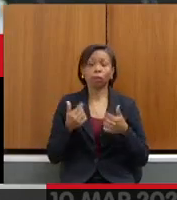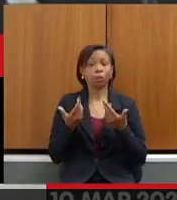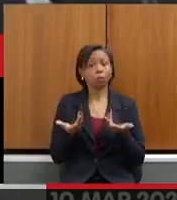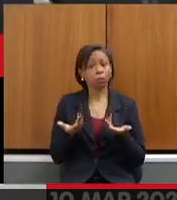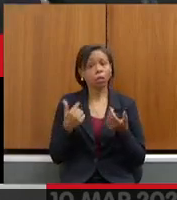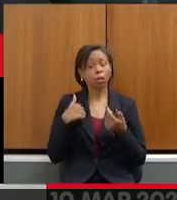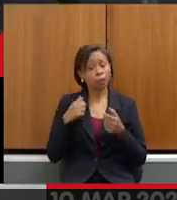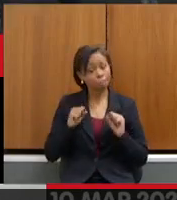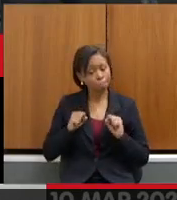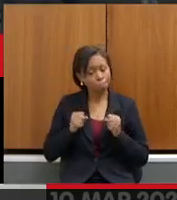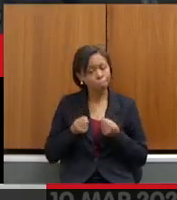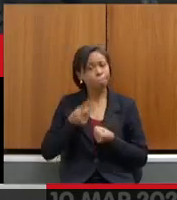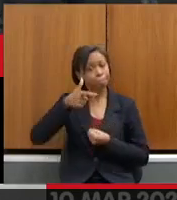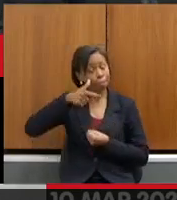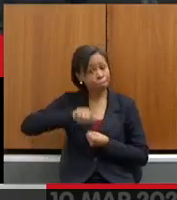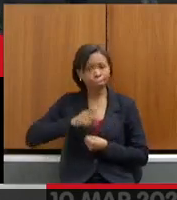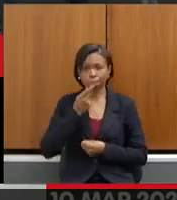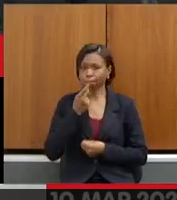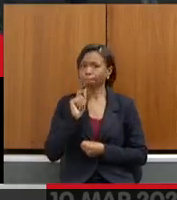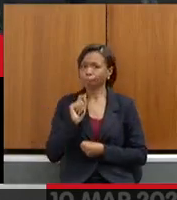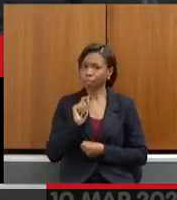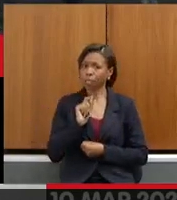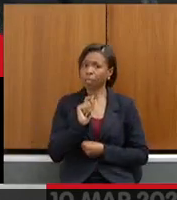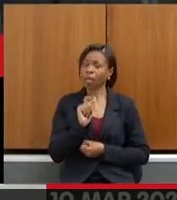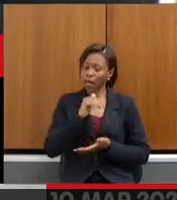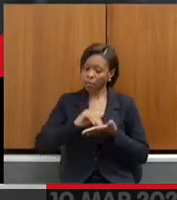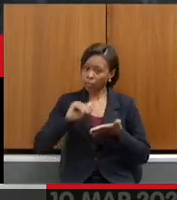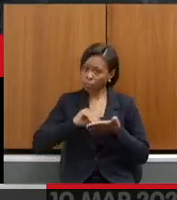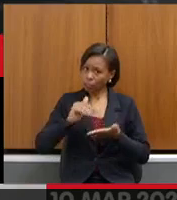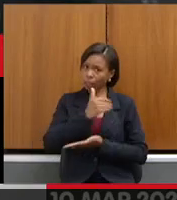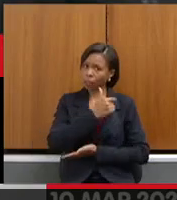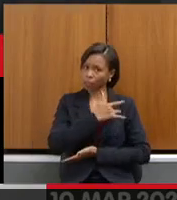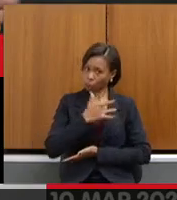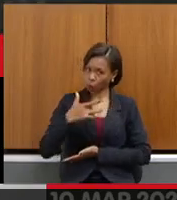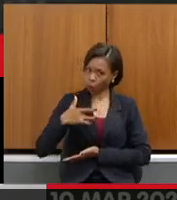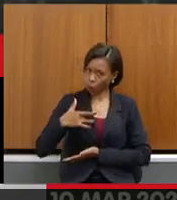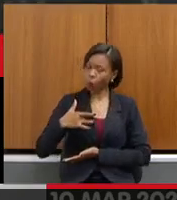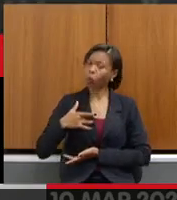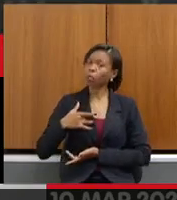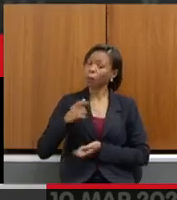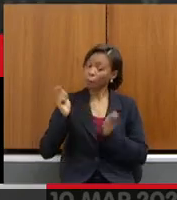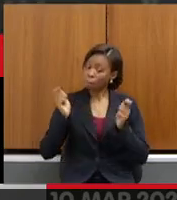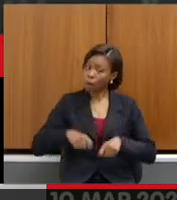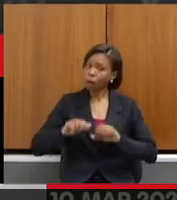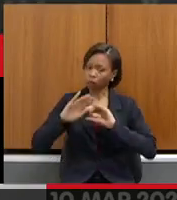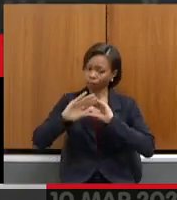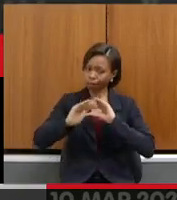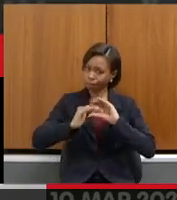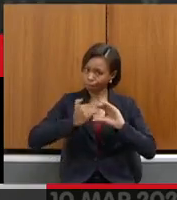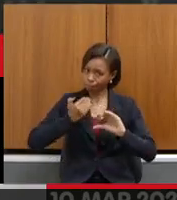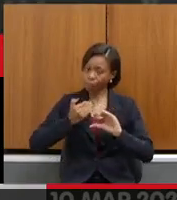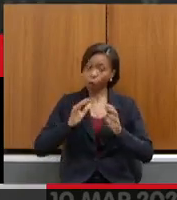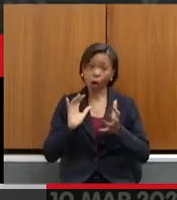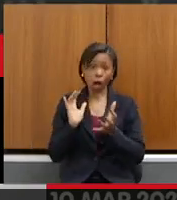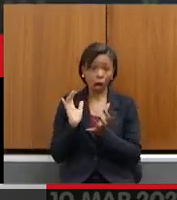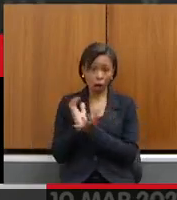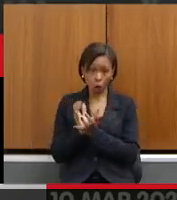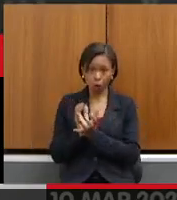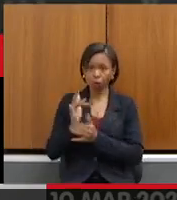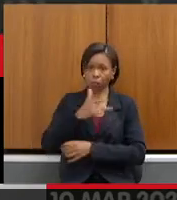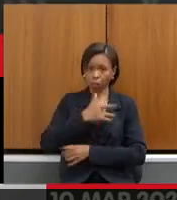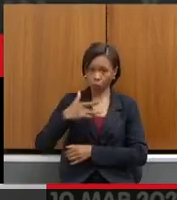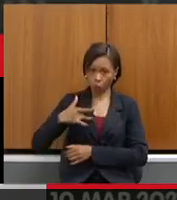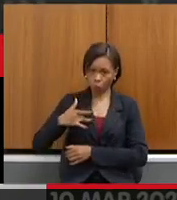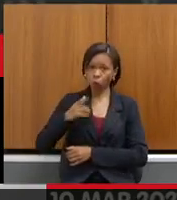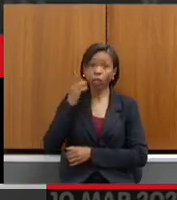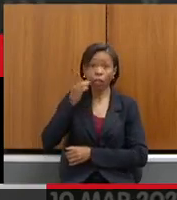reforço para que a secretaria de estado de saúde possa enviar essa casa a comissão de saúde Assim como solicitado pelo Deputado